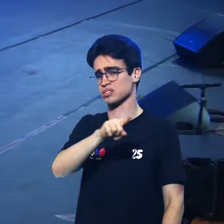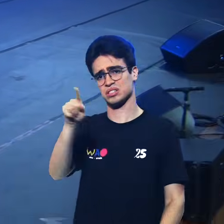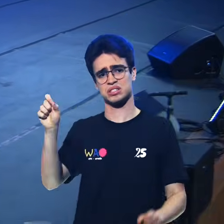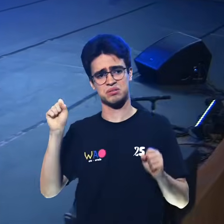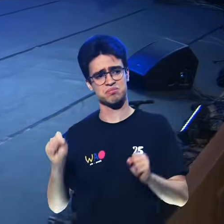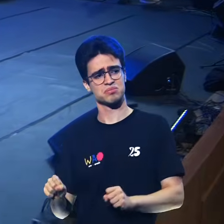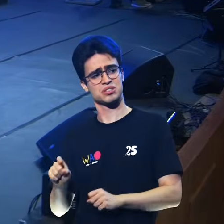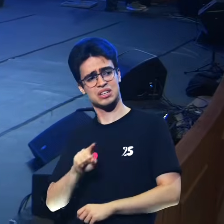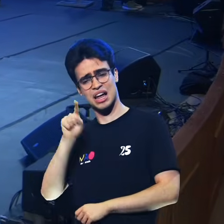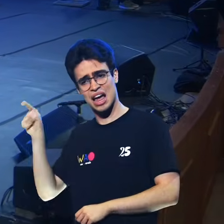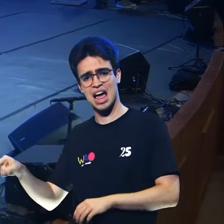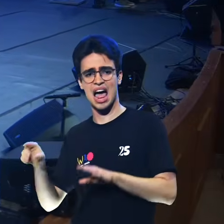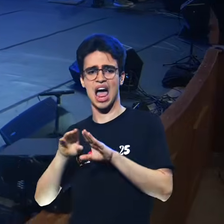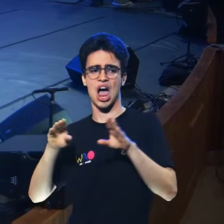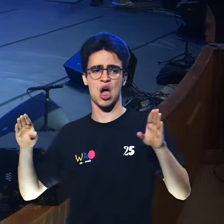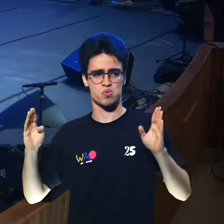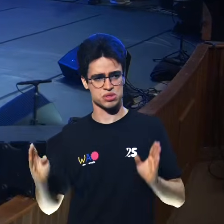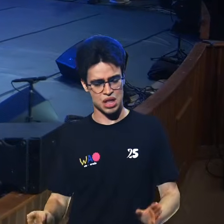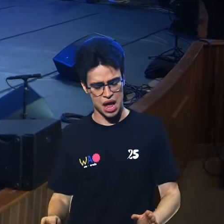altar.